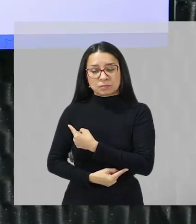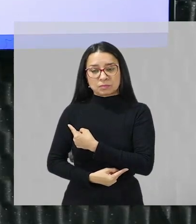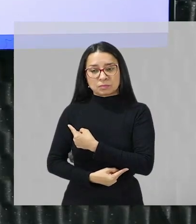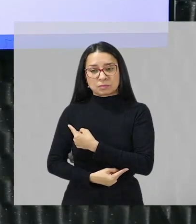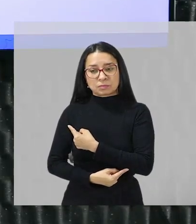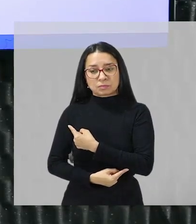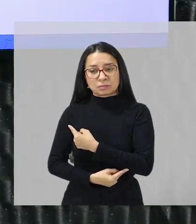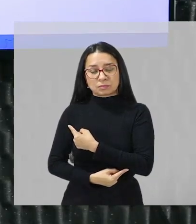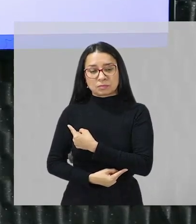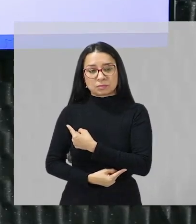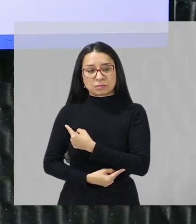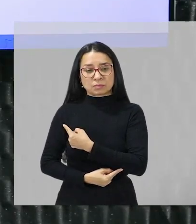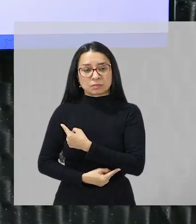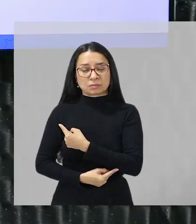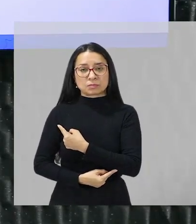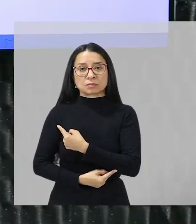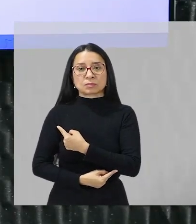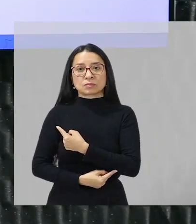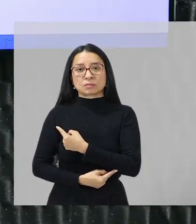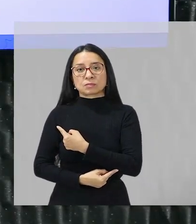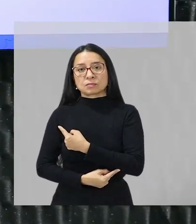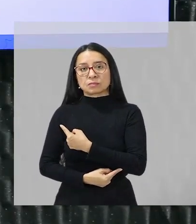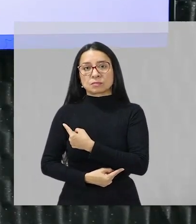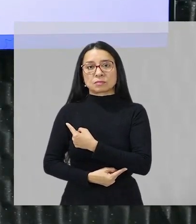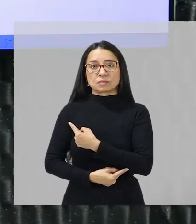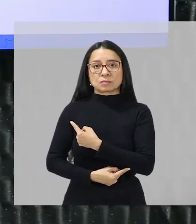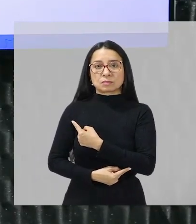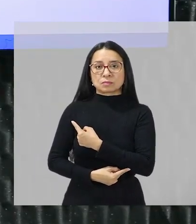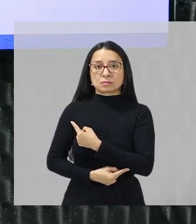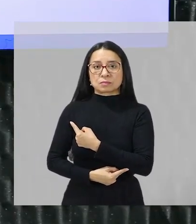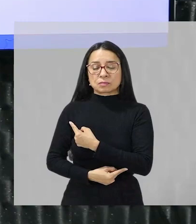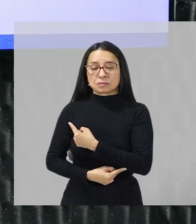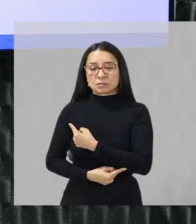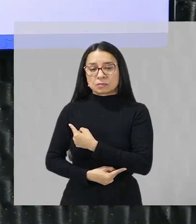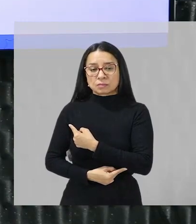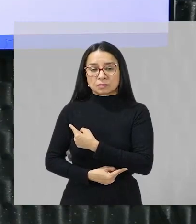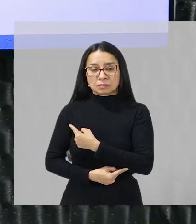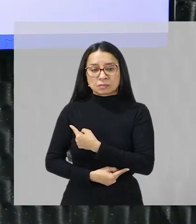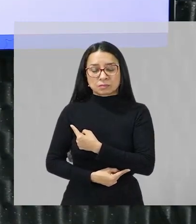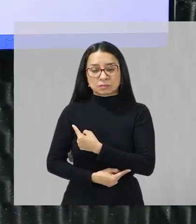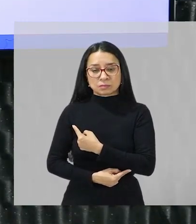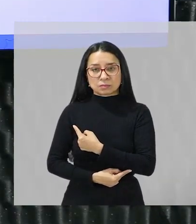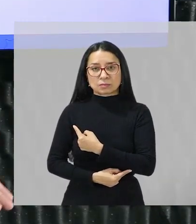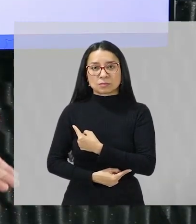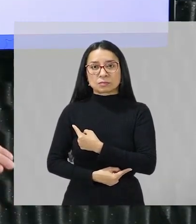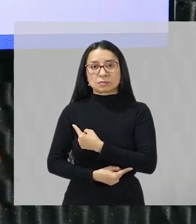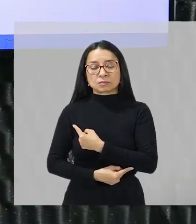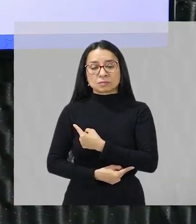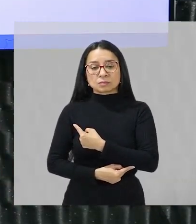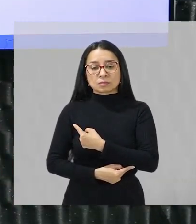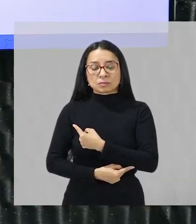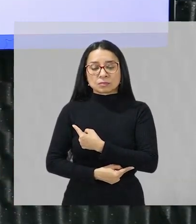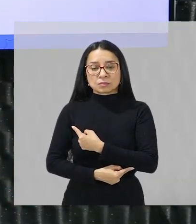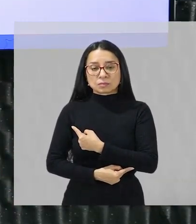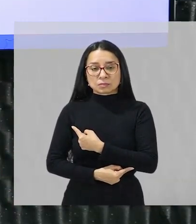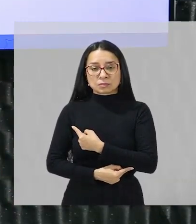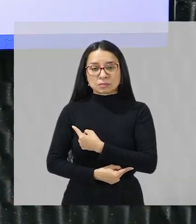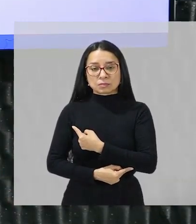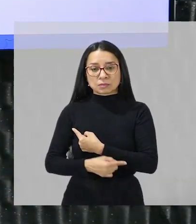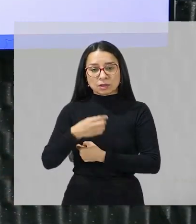tranquilo, quando comparadas aos homens que não têm contratempos profissionais. Aí no finalzinho, a questão coloca